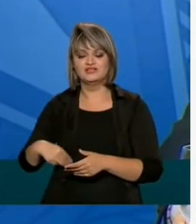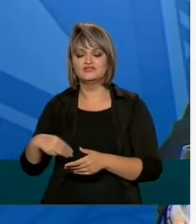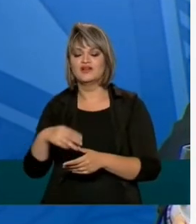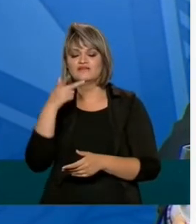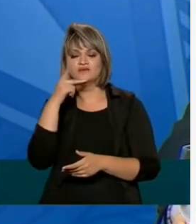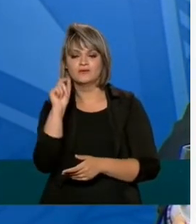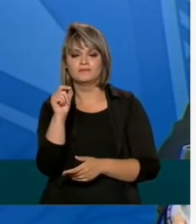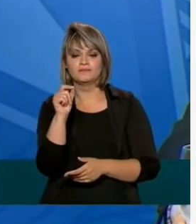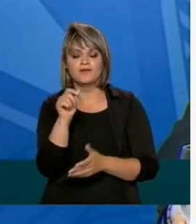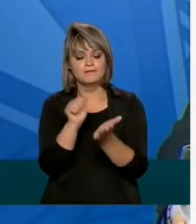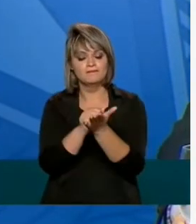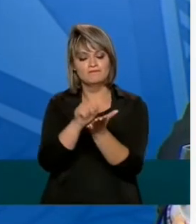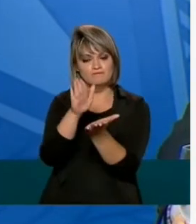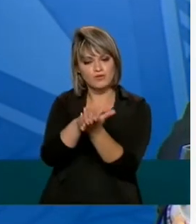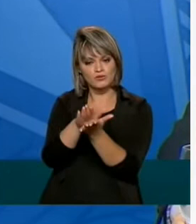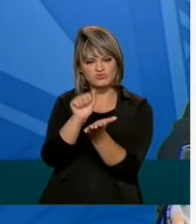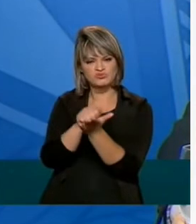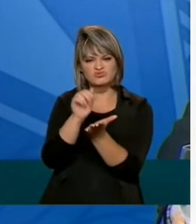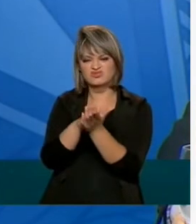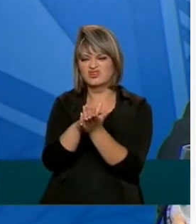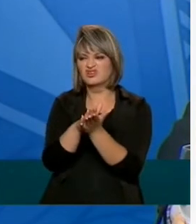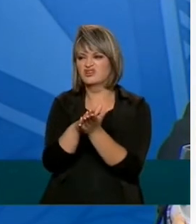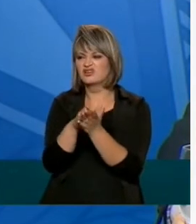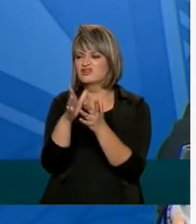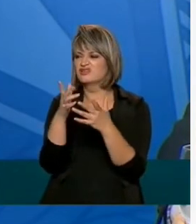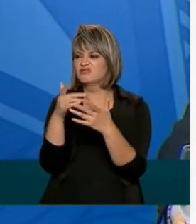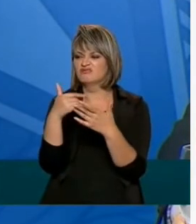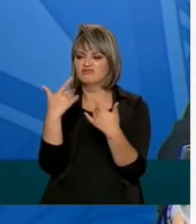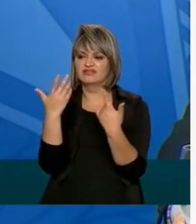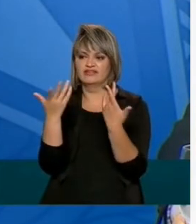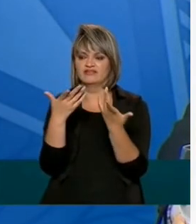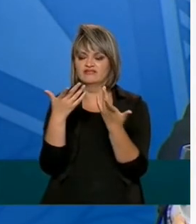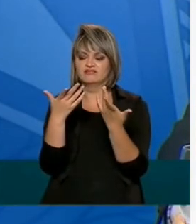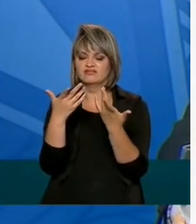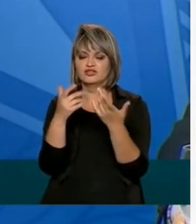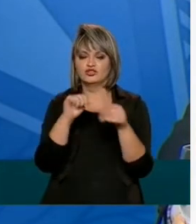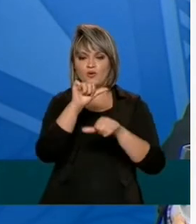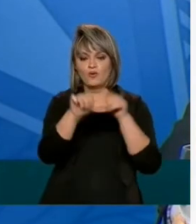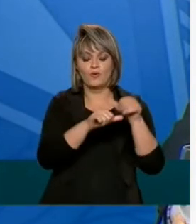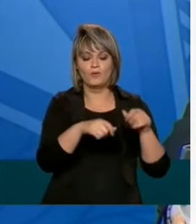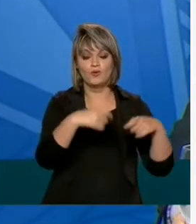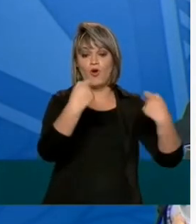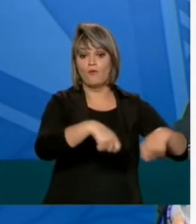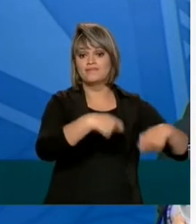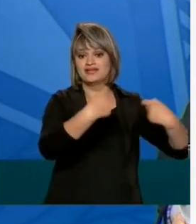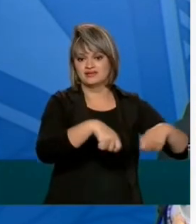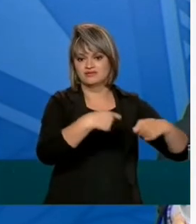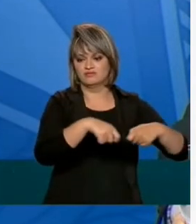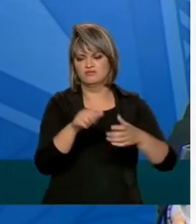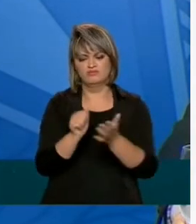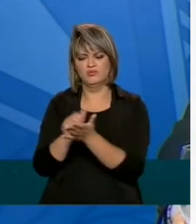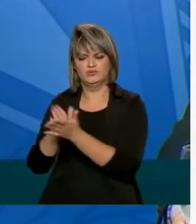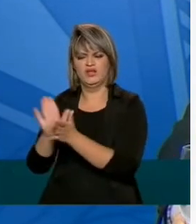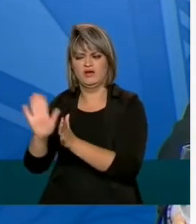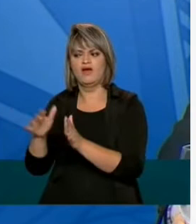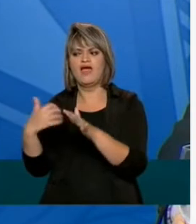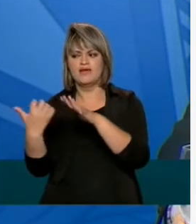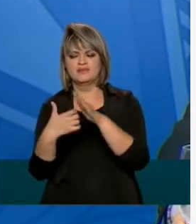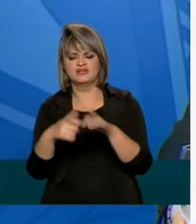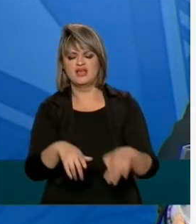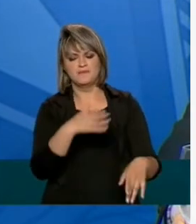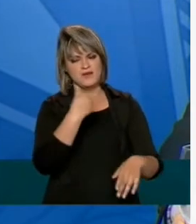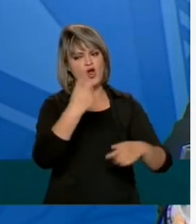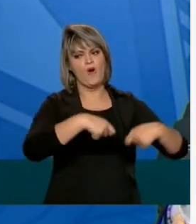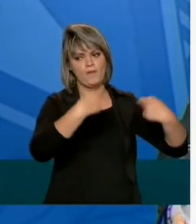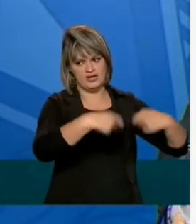invés de multas na faixa de 26, trocou por obrigações, onde as empresas de telecom elas